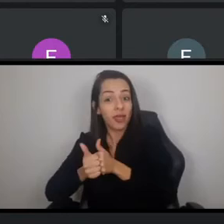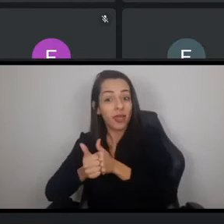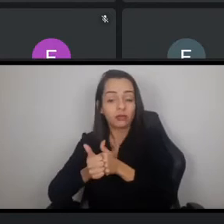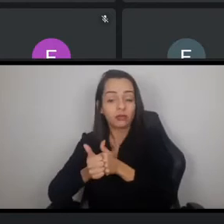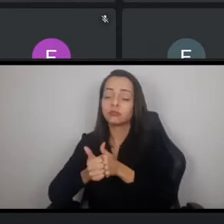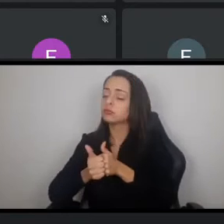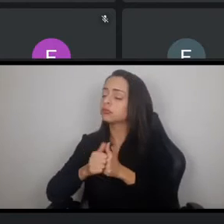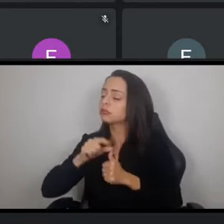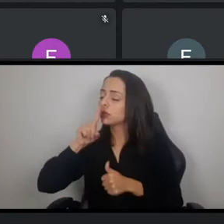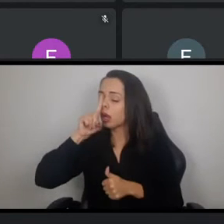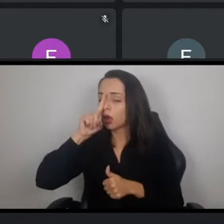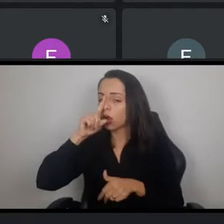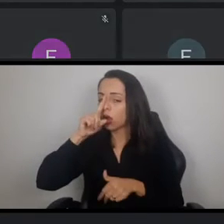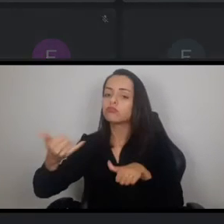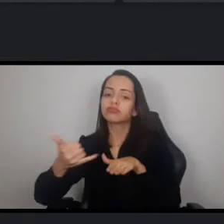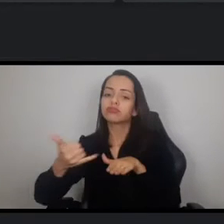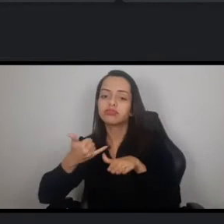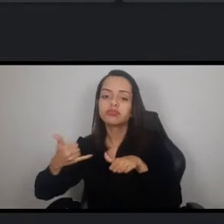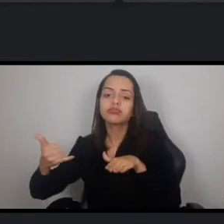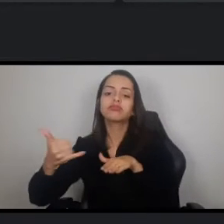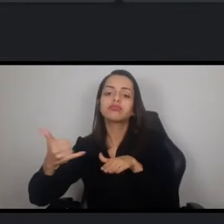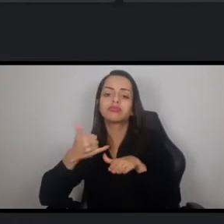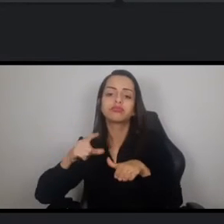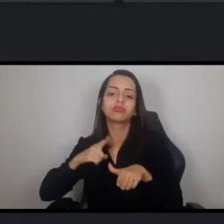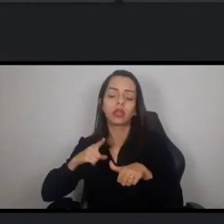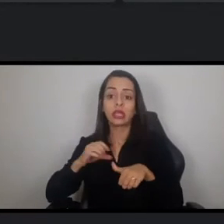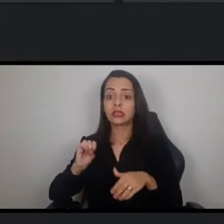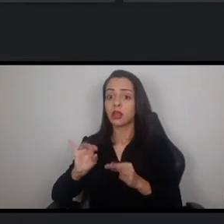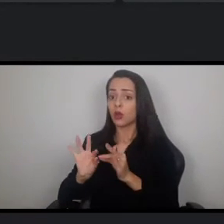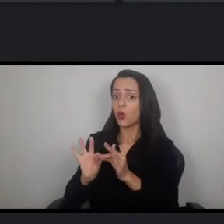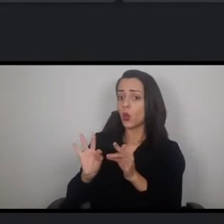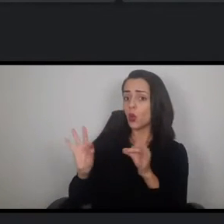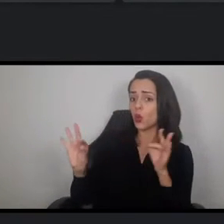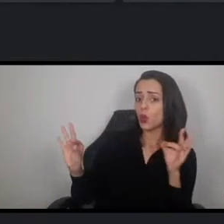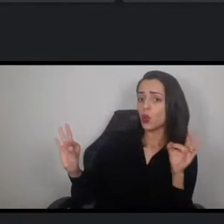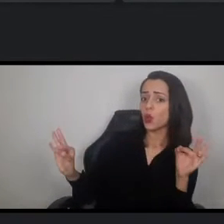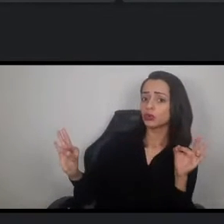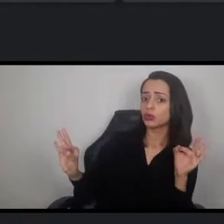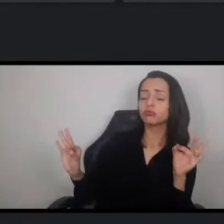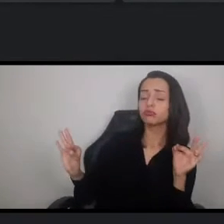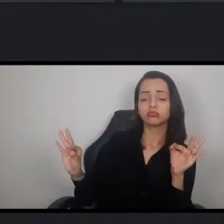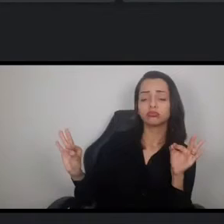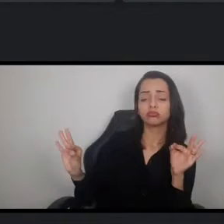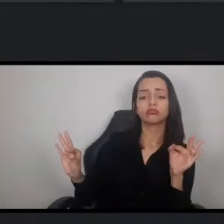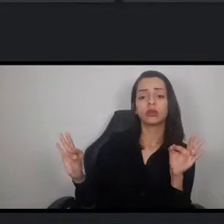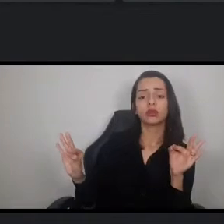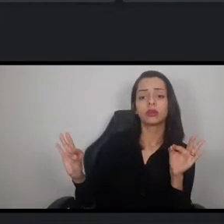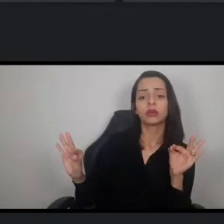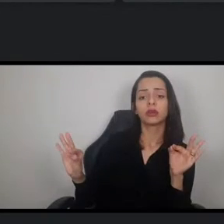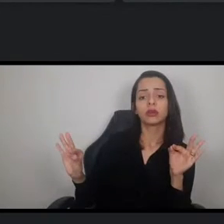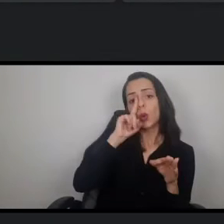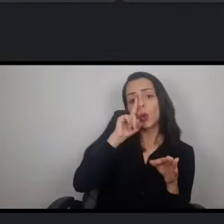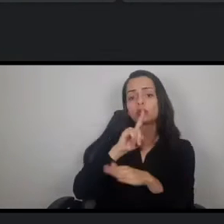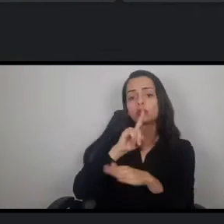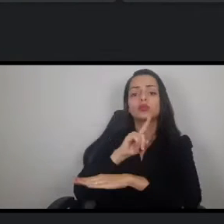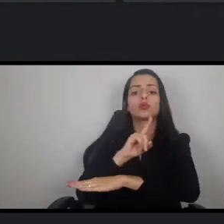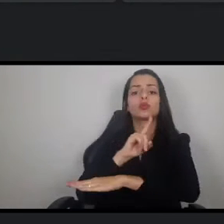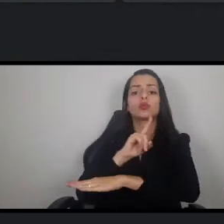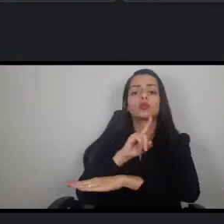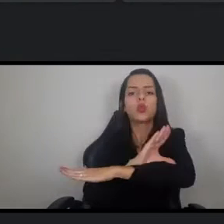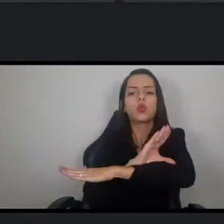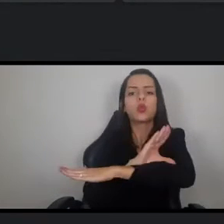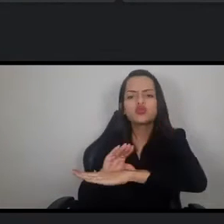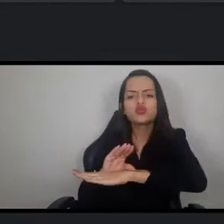de tensão. Quanto mais longe, mais distante, menor vai ser a tensão ali. E se porventura eu